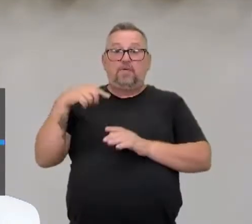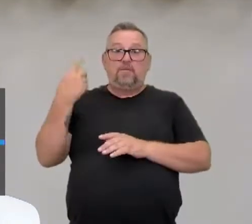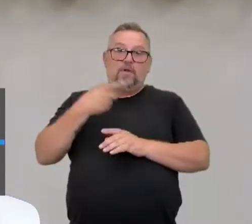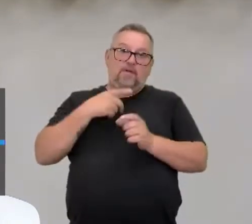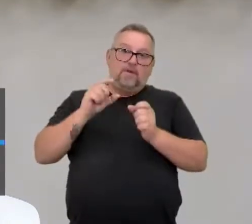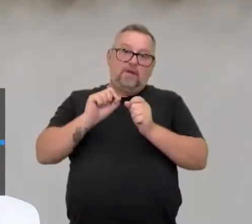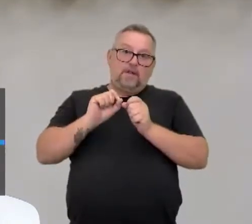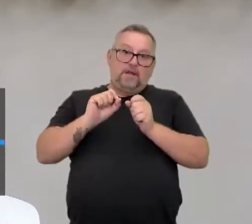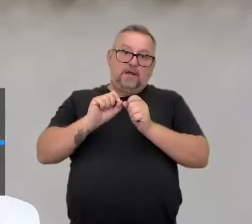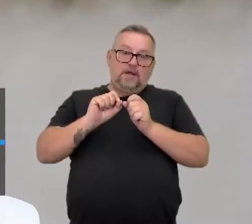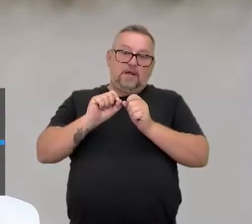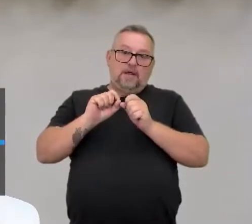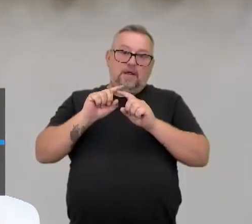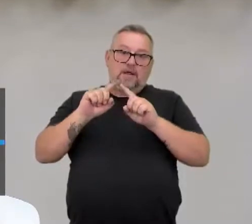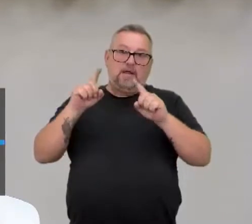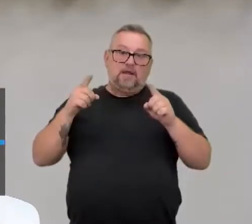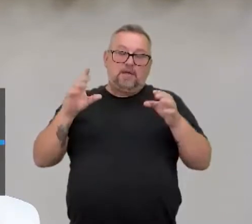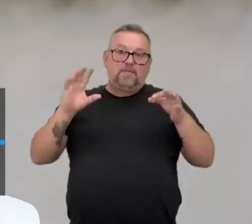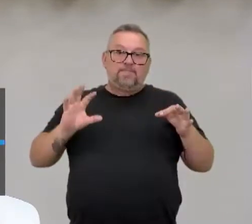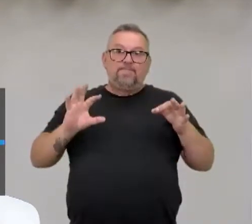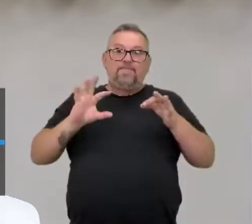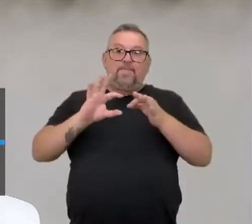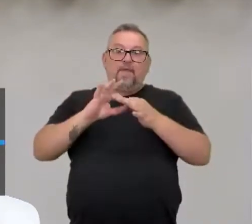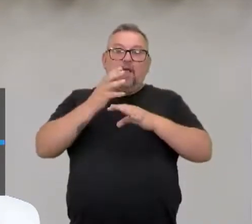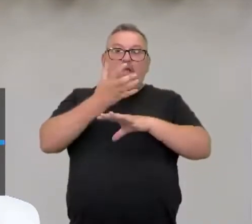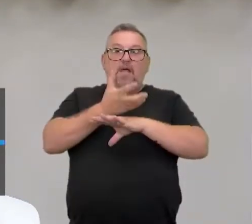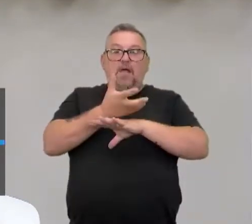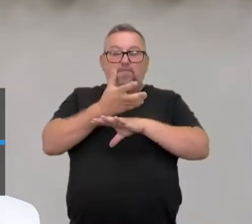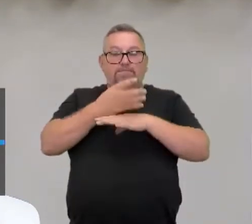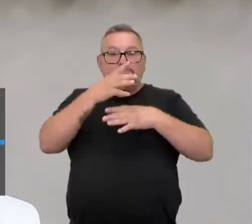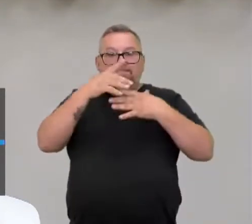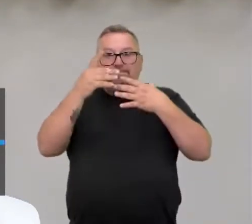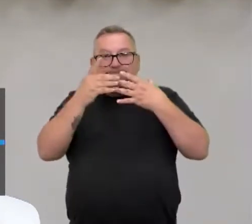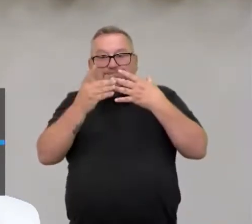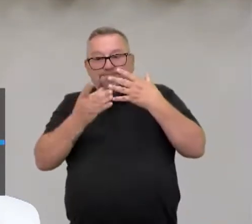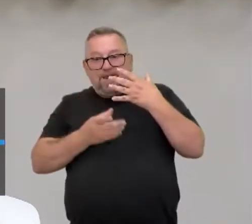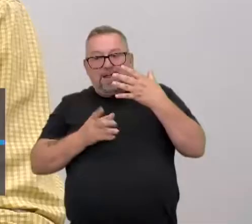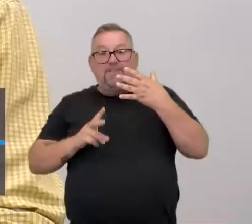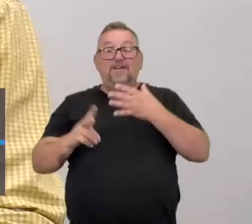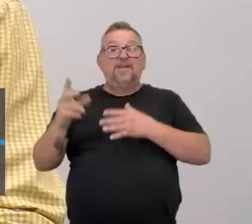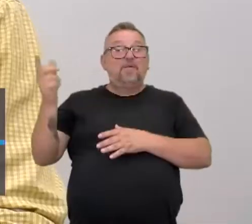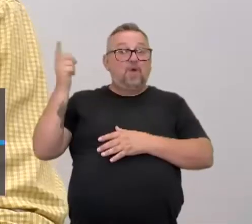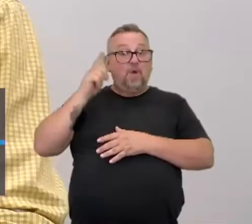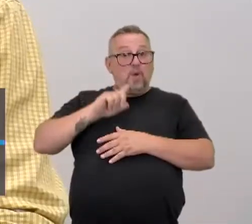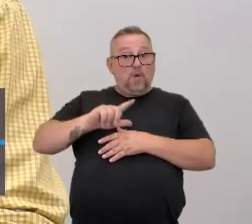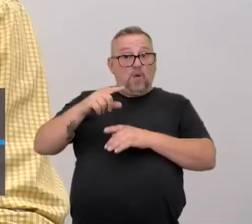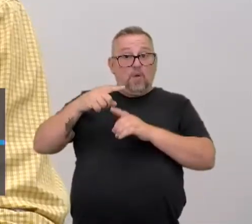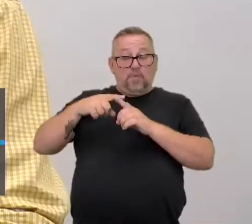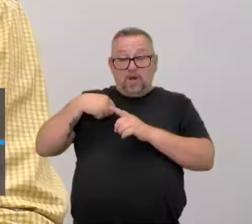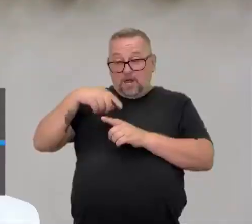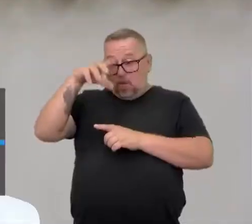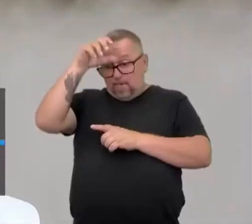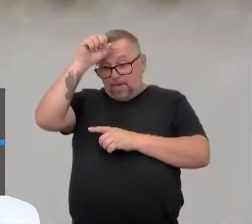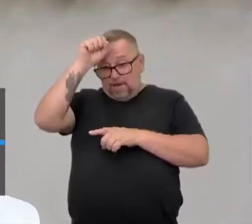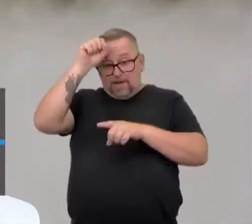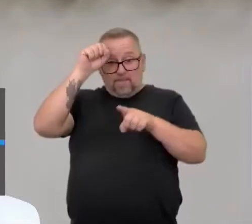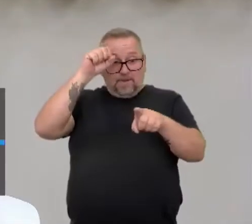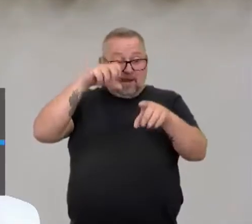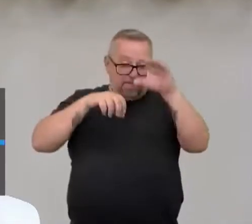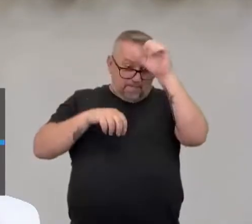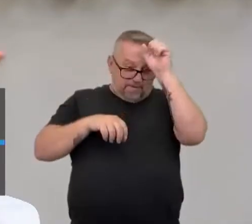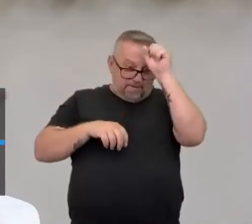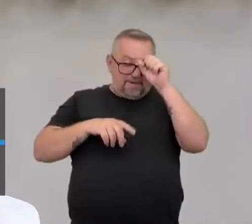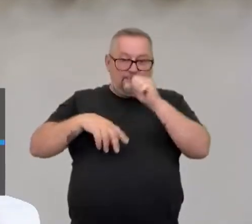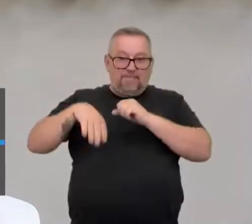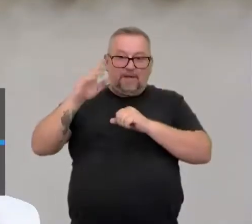faz essa integração entre as disciplinas, a gente sempre sai ganhando, porque eu saio aprendendo mais de história,